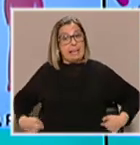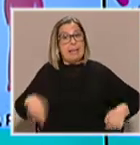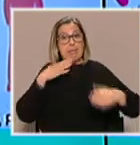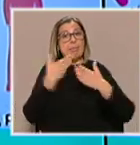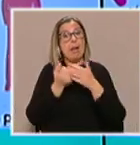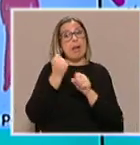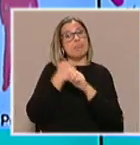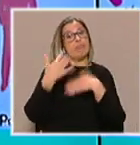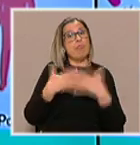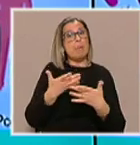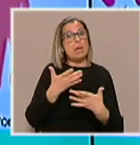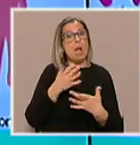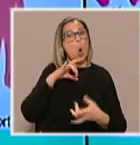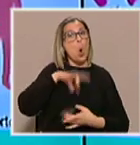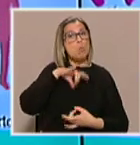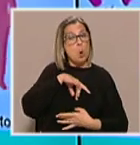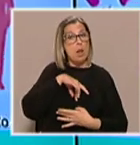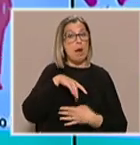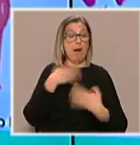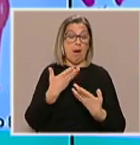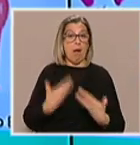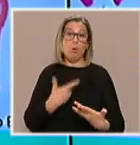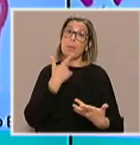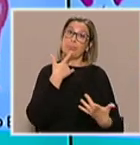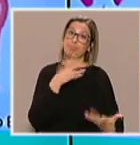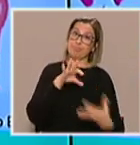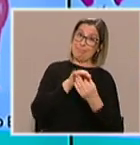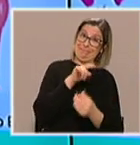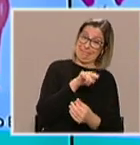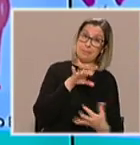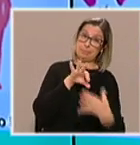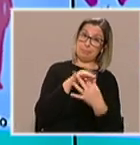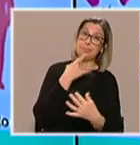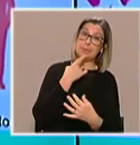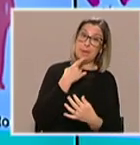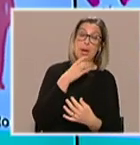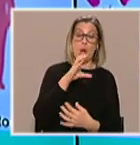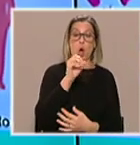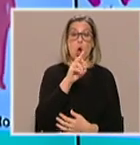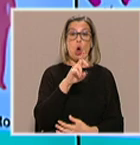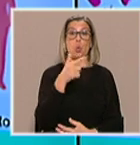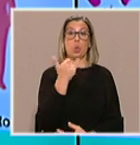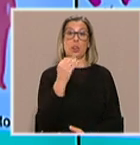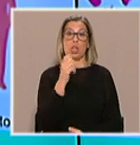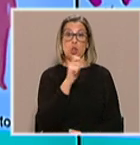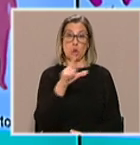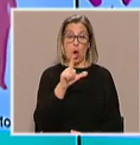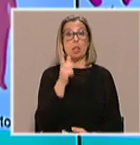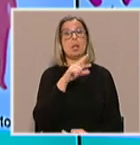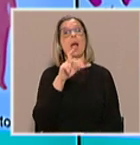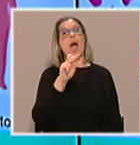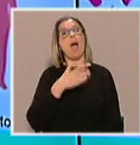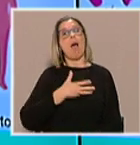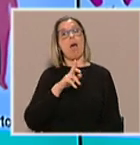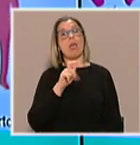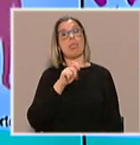hormonas. Pois bem, agora estamos aptos a perceber um bocadinho deste mecanismo. É através do cortisol e da adrenalina. E depois